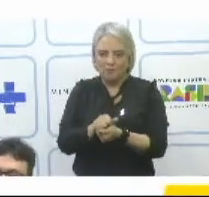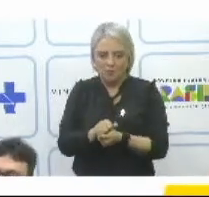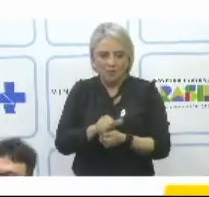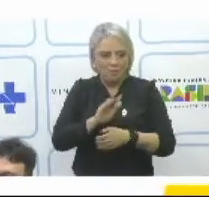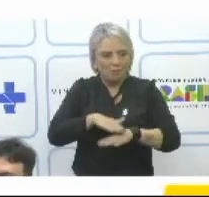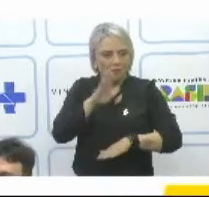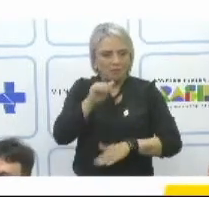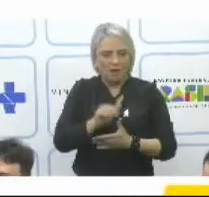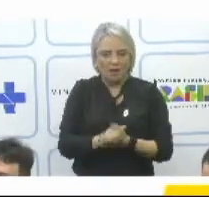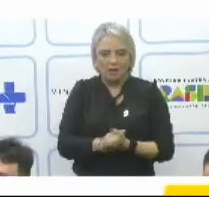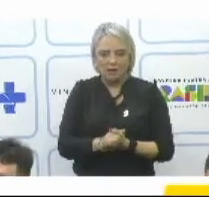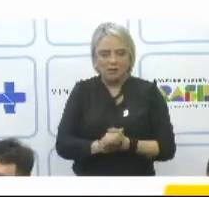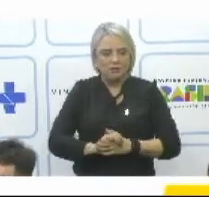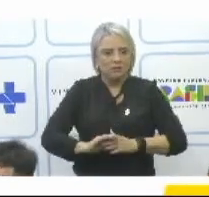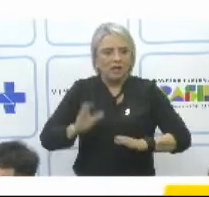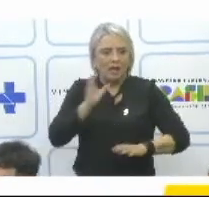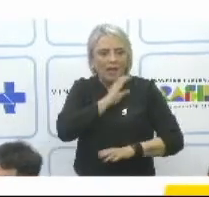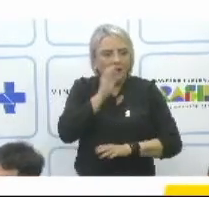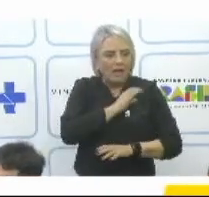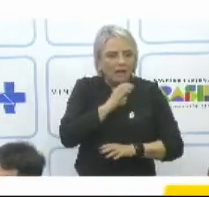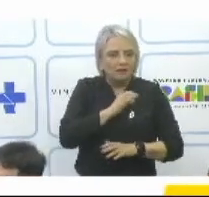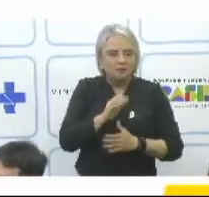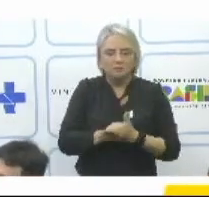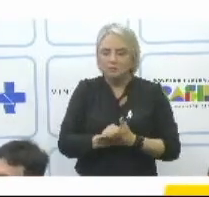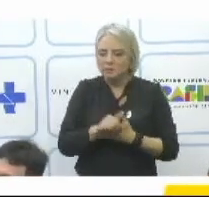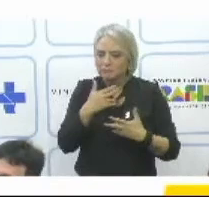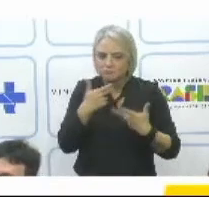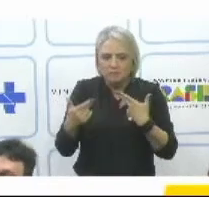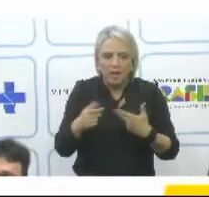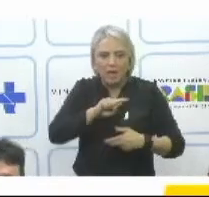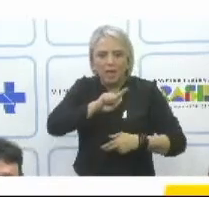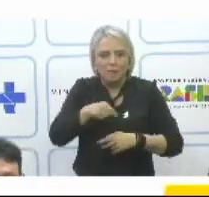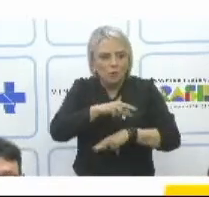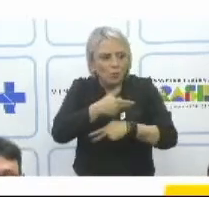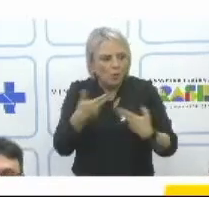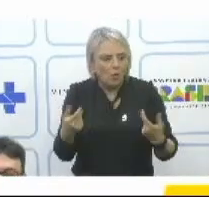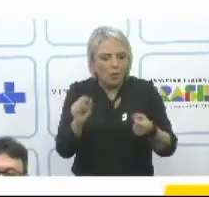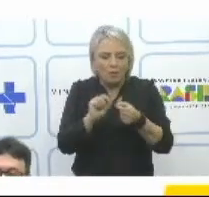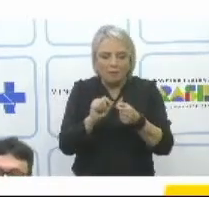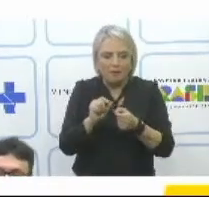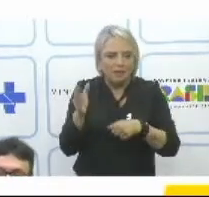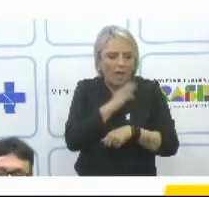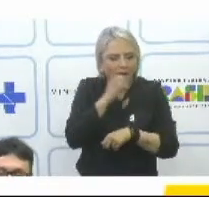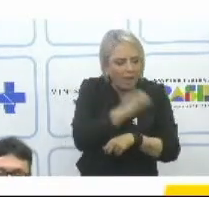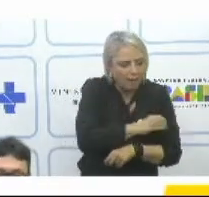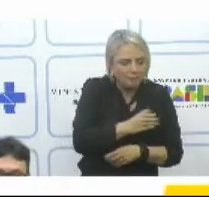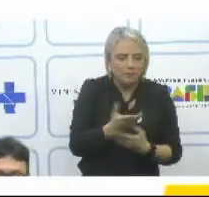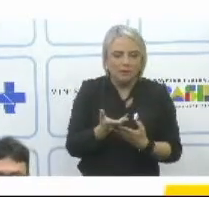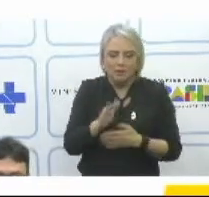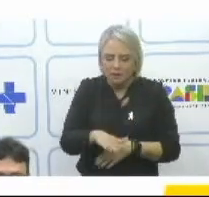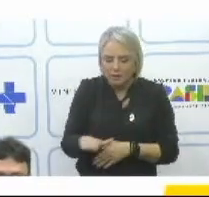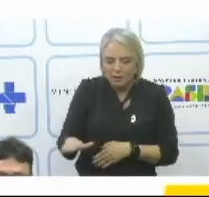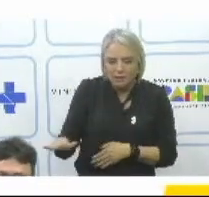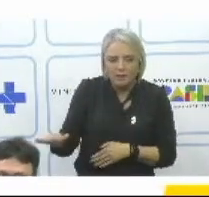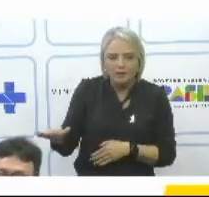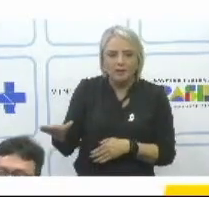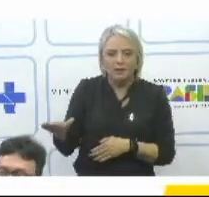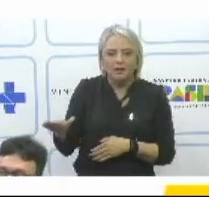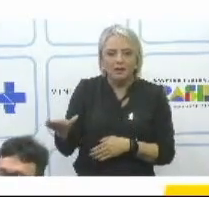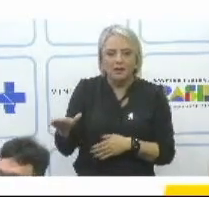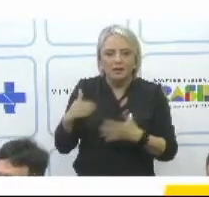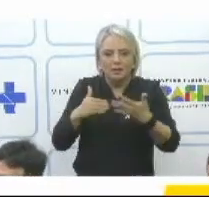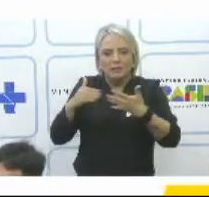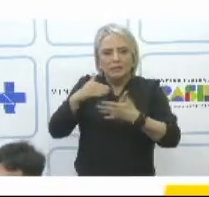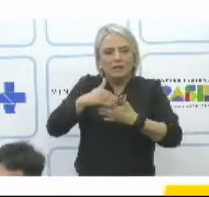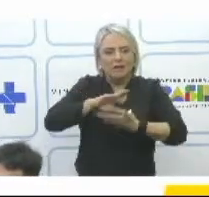mais agitado, rápido, né, com 1000 tarefas para fazer, né? Crianças, né, com